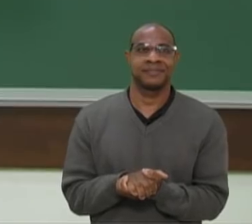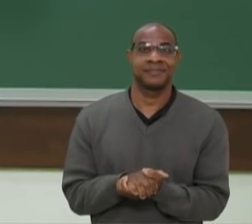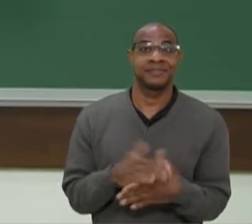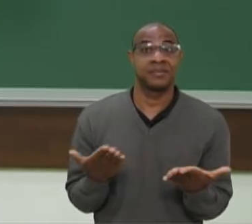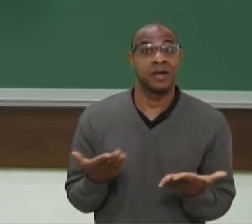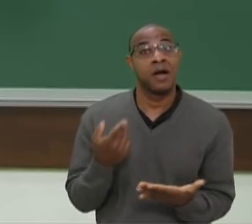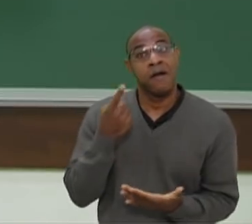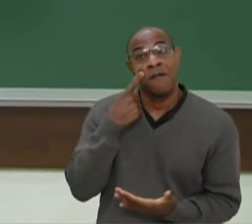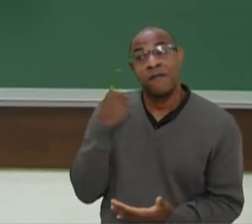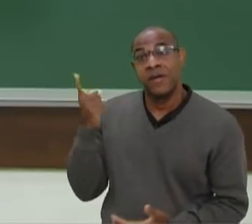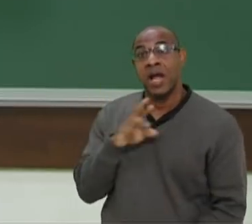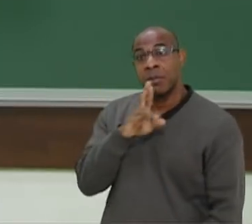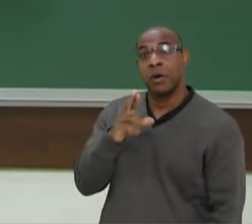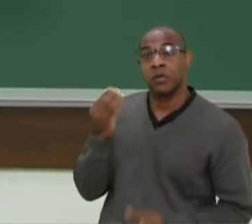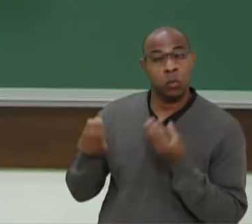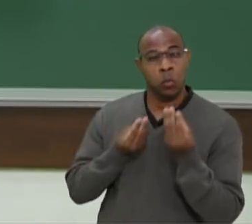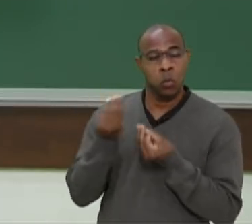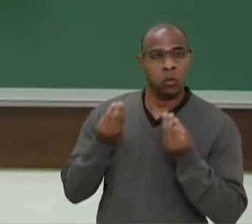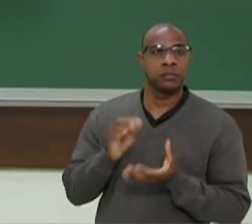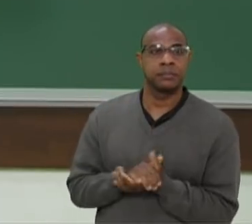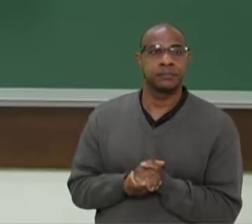Vamos à nossa resposta?